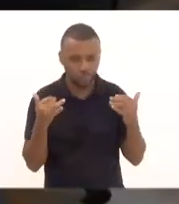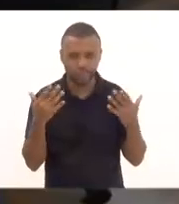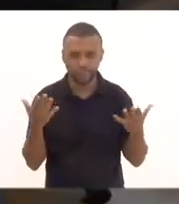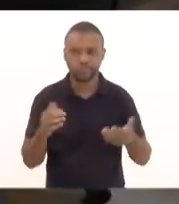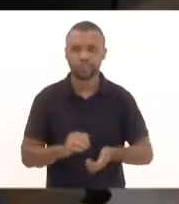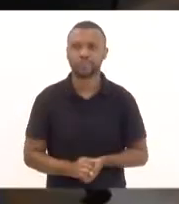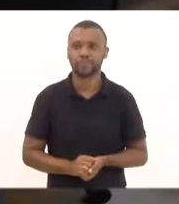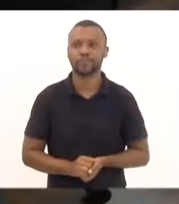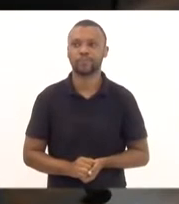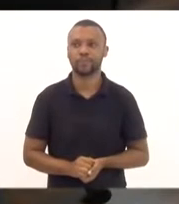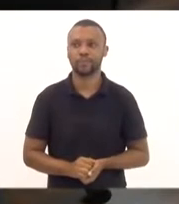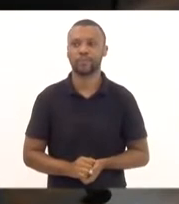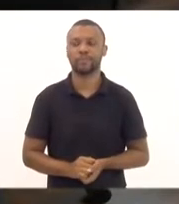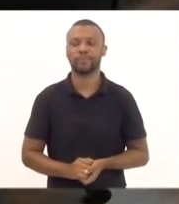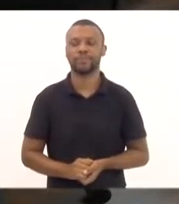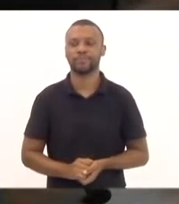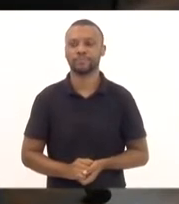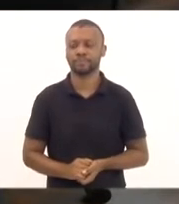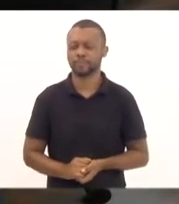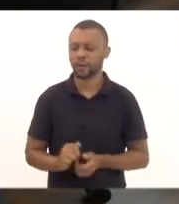ele não